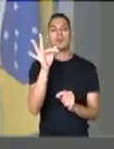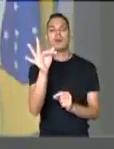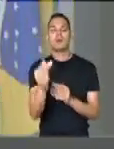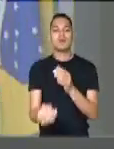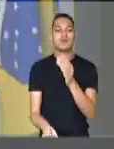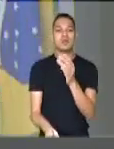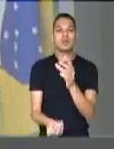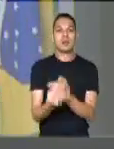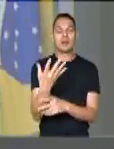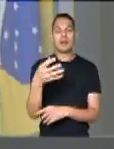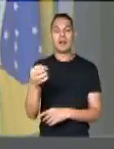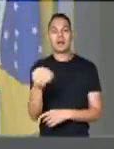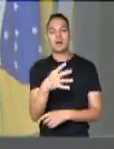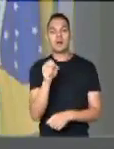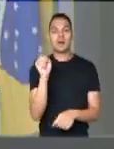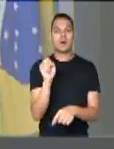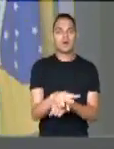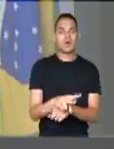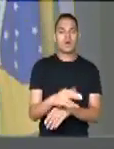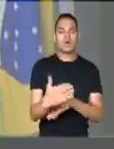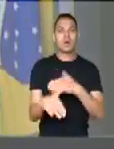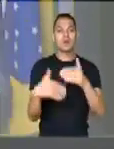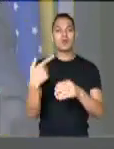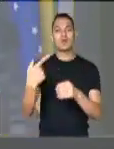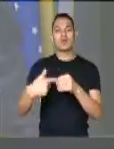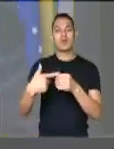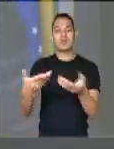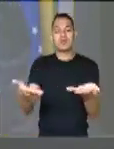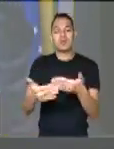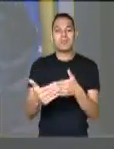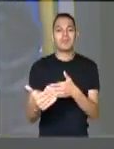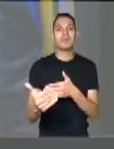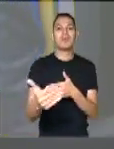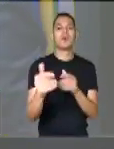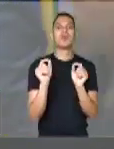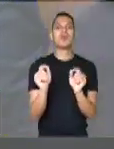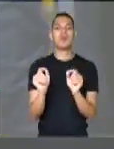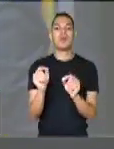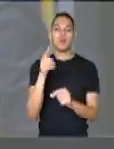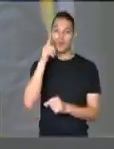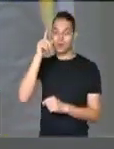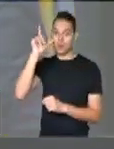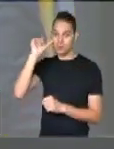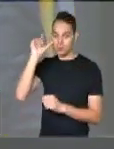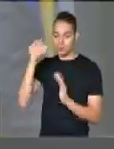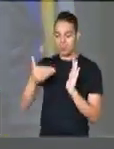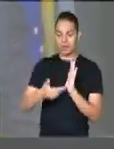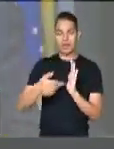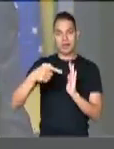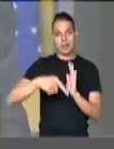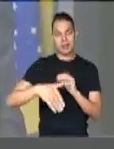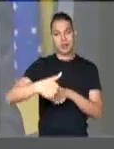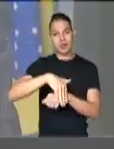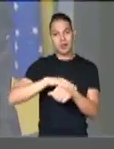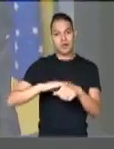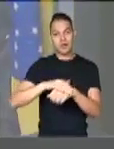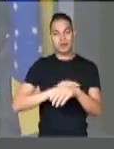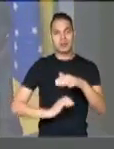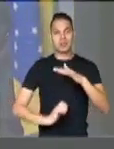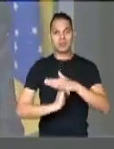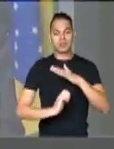gerar novos empregos e desenvolvimento da cidade daqui para frente. Ontem nós fizemos aqui uma conversa com os empresários